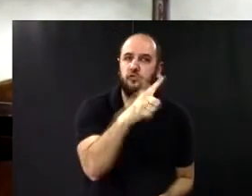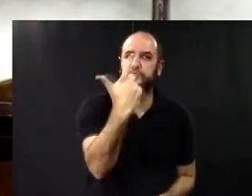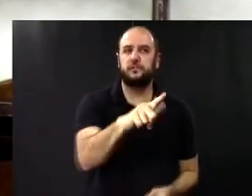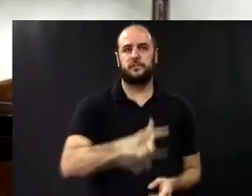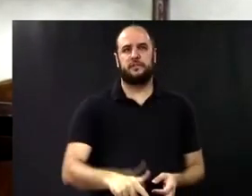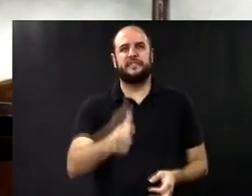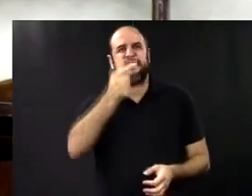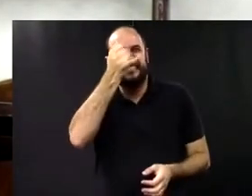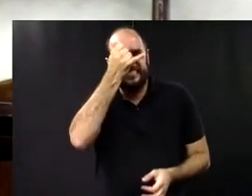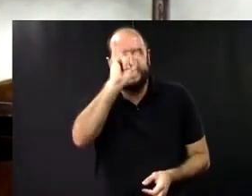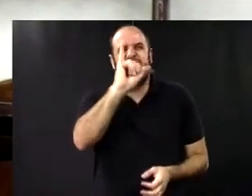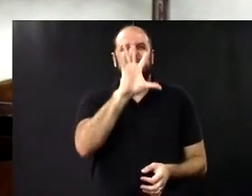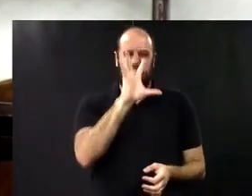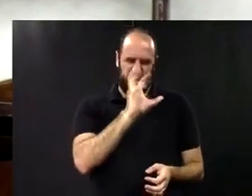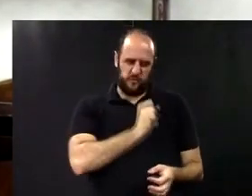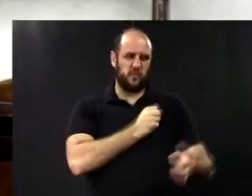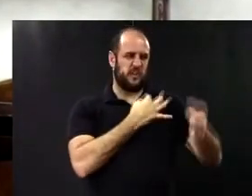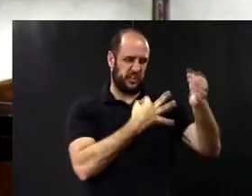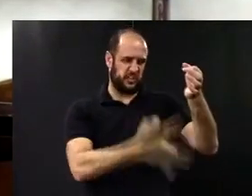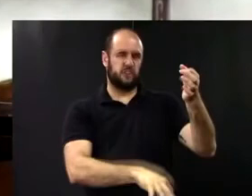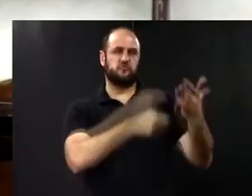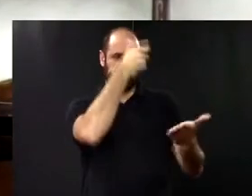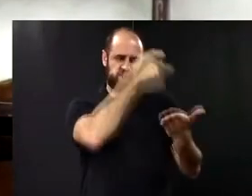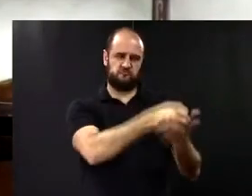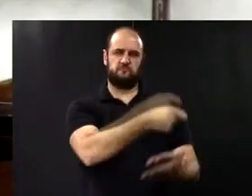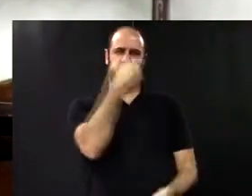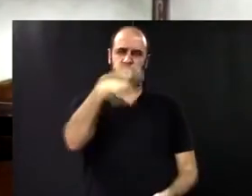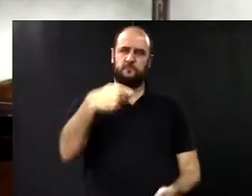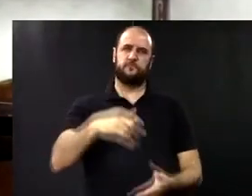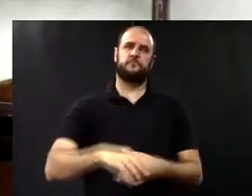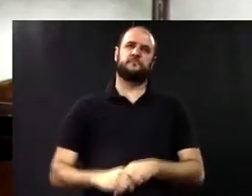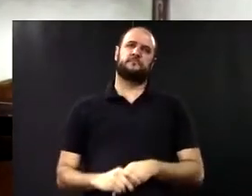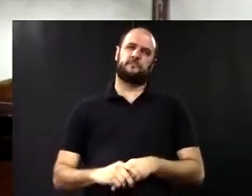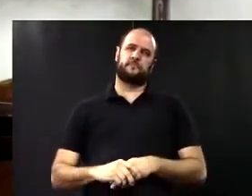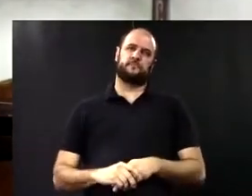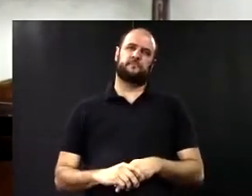ama não hesita em discipliná-lo.